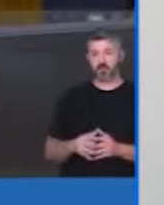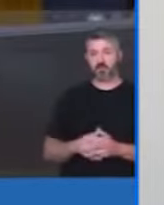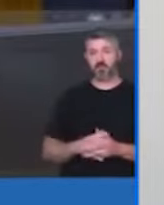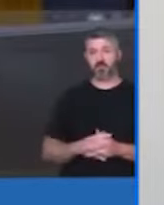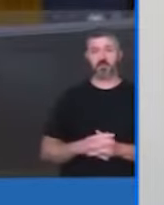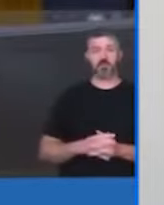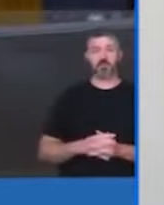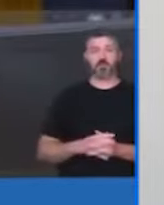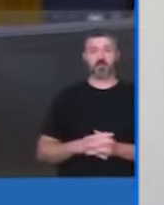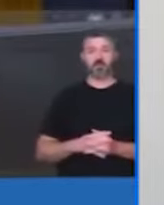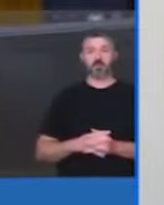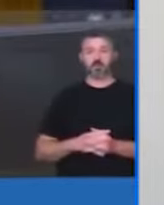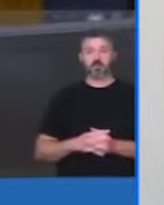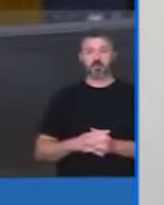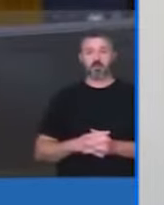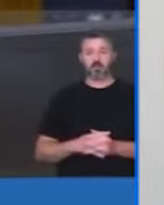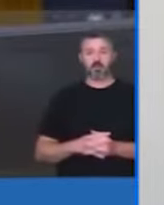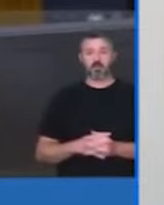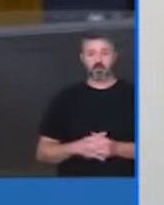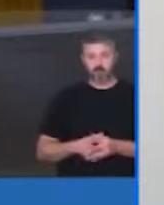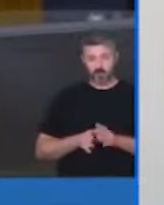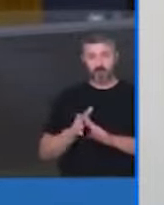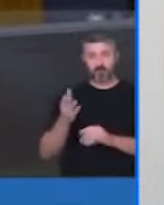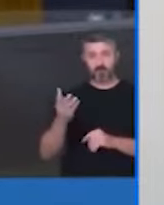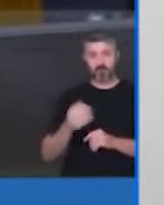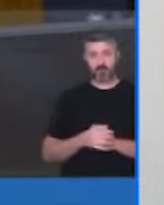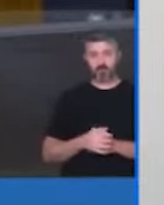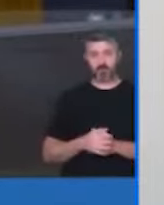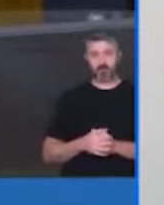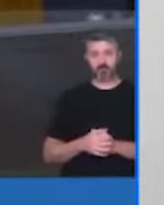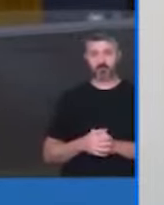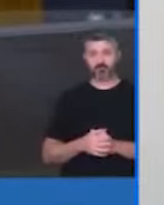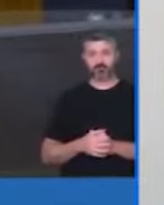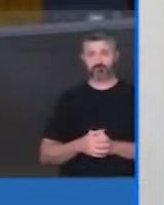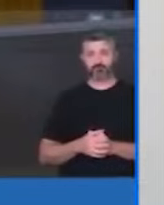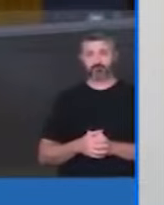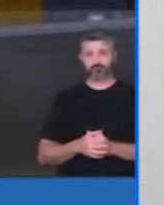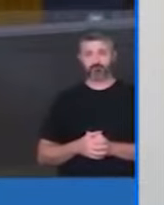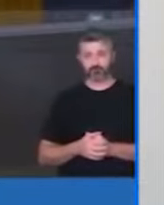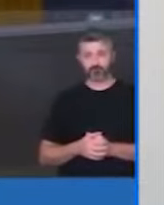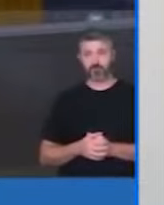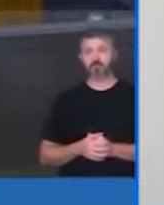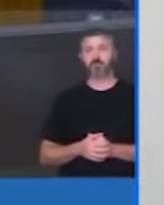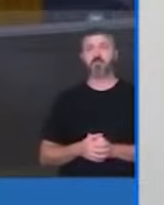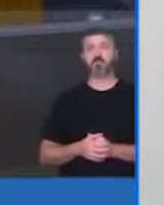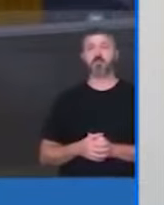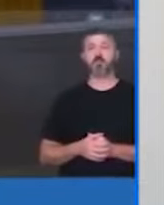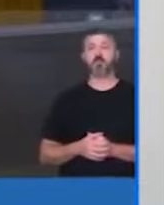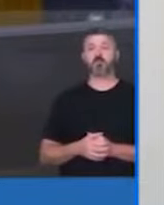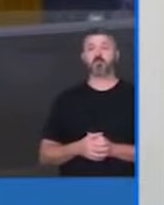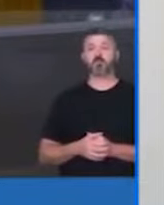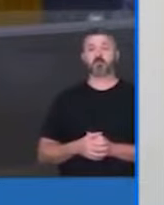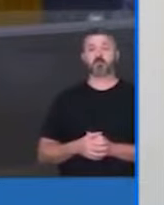lei, né, tem regras, tem determinadas situações que o aborto está autorizado pela